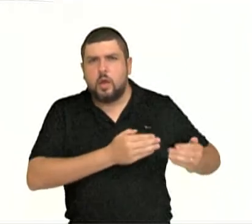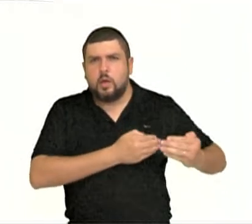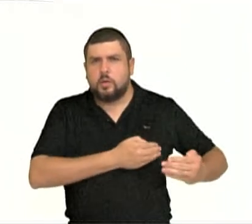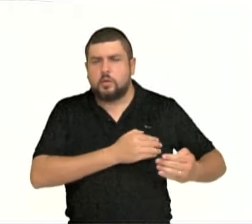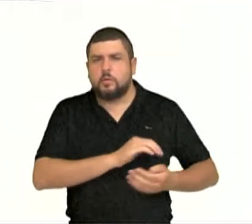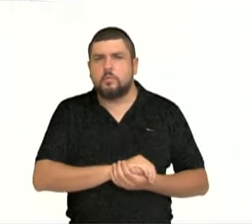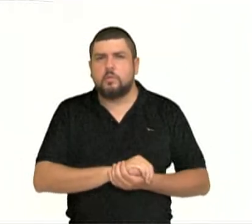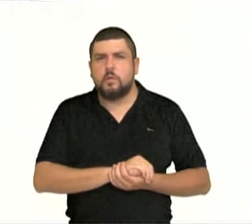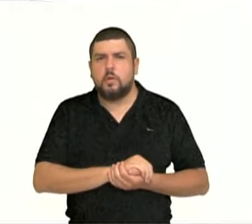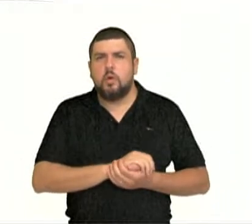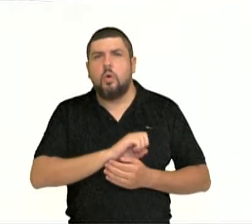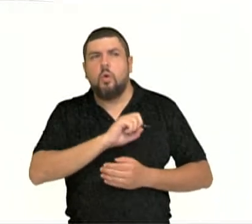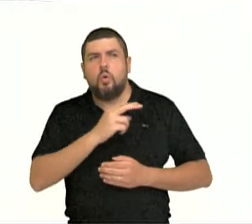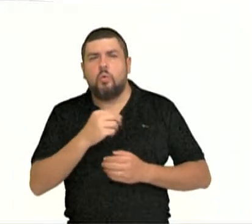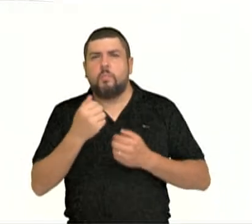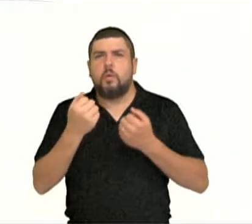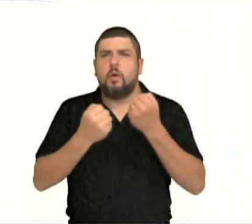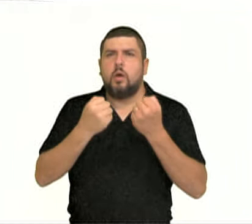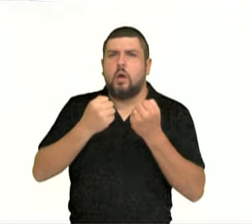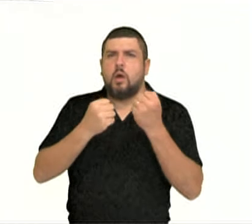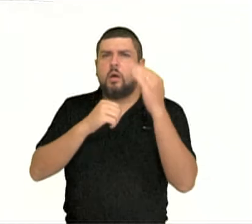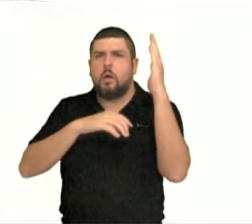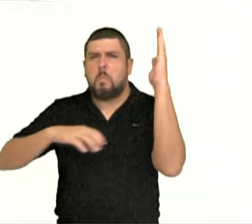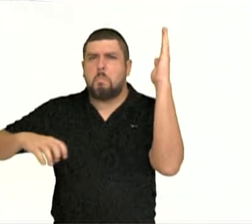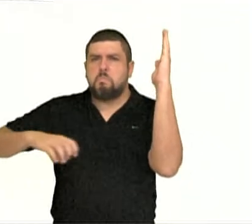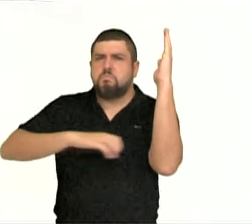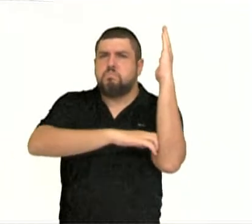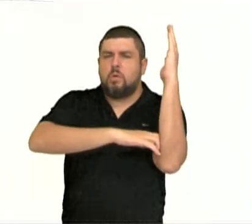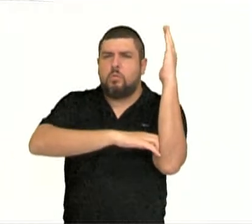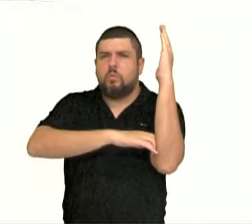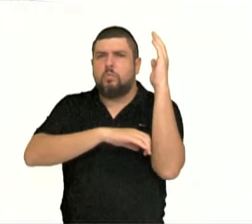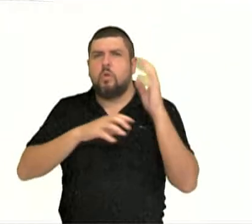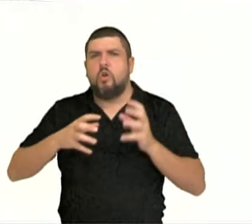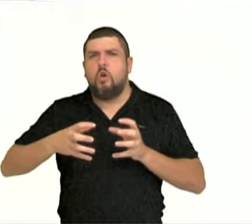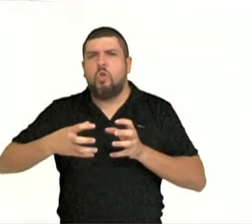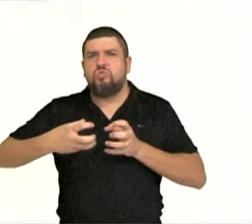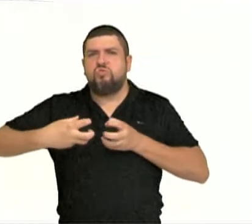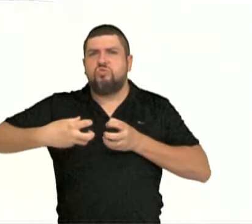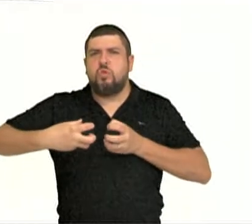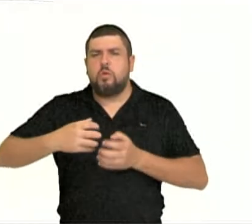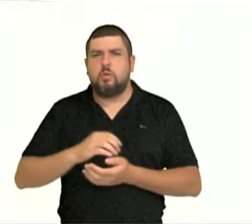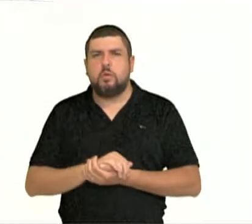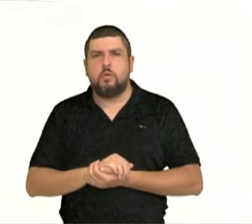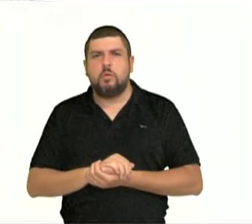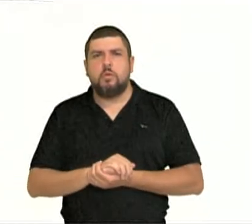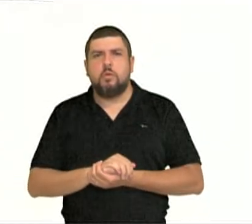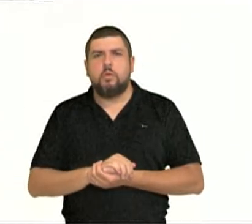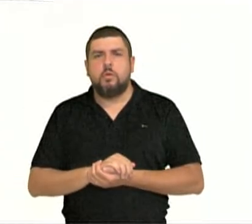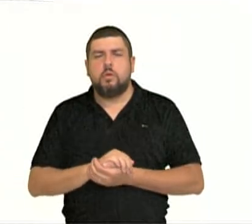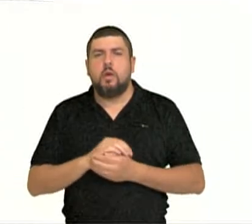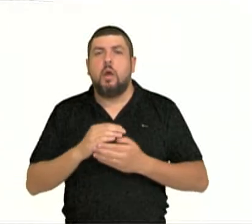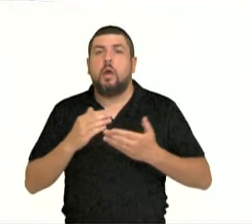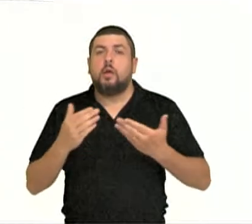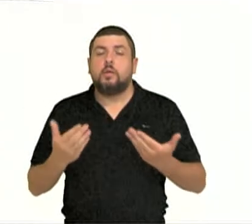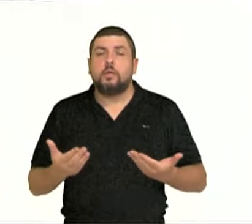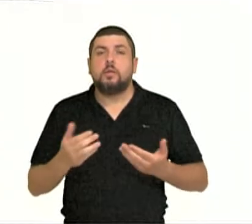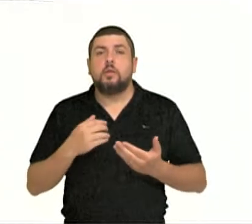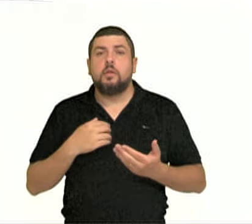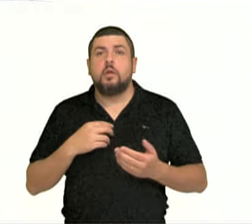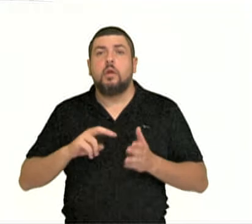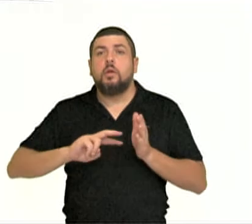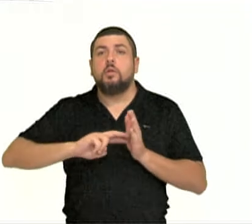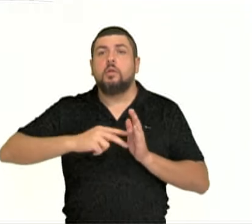se deformando. A força resultante é a soma vetorial de todas as forças aplicadas sobre um corpo. Ou